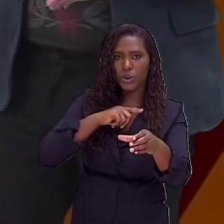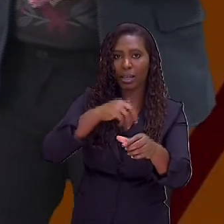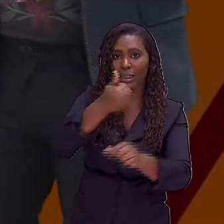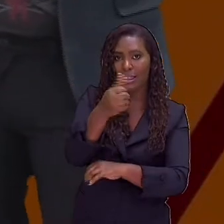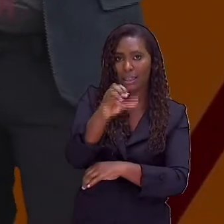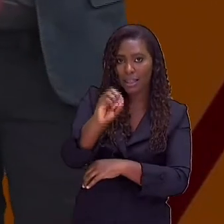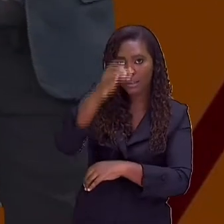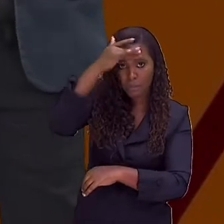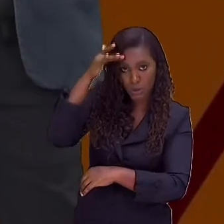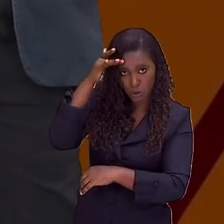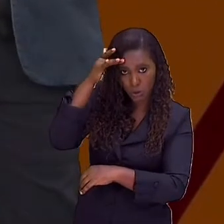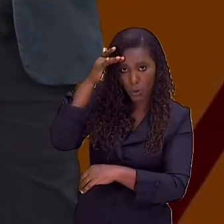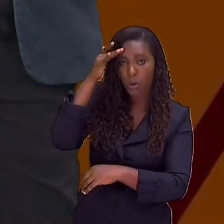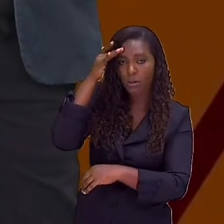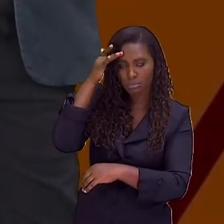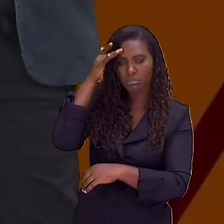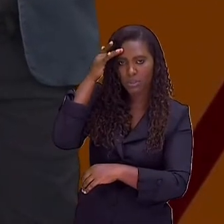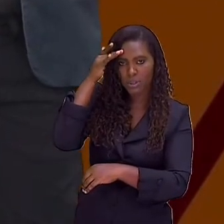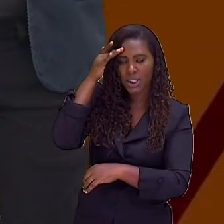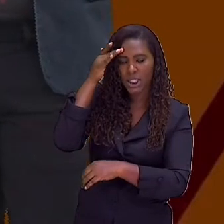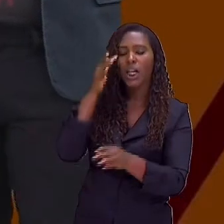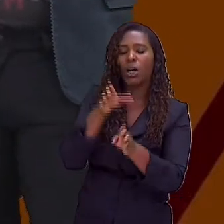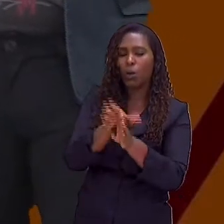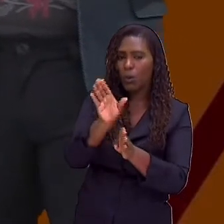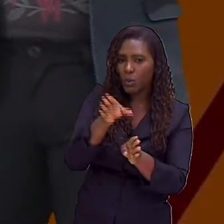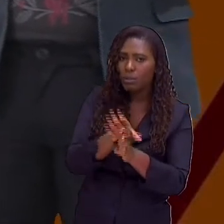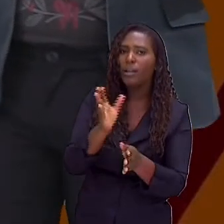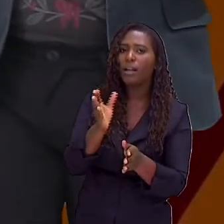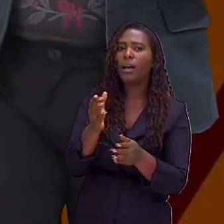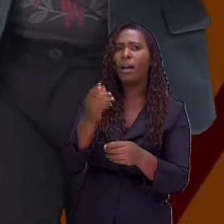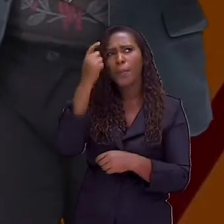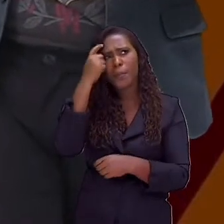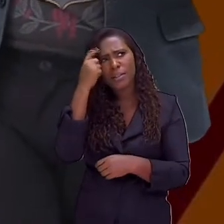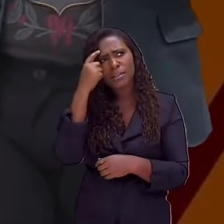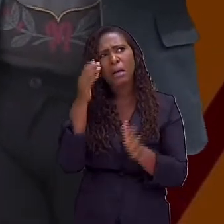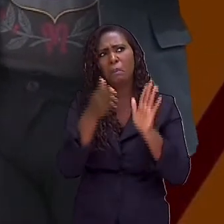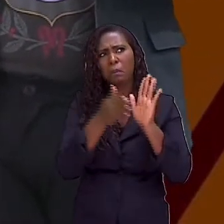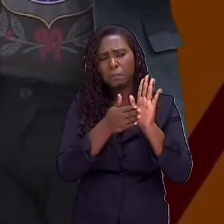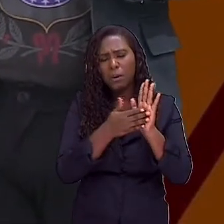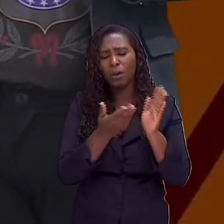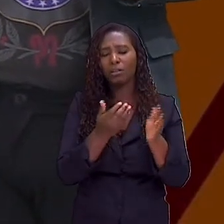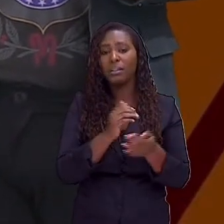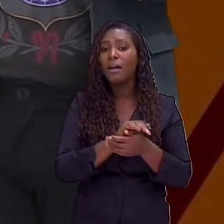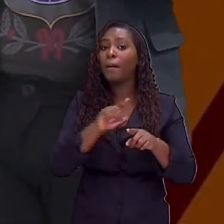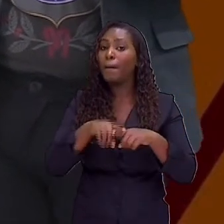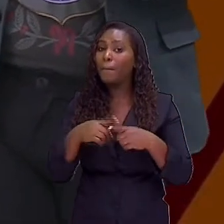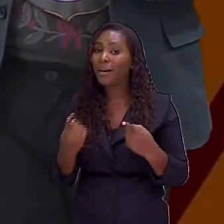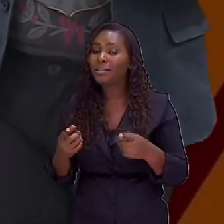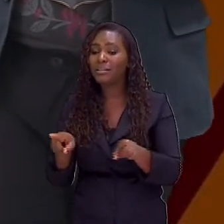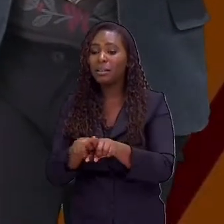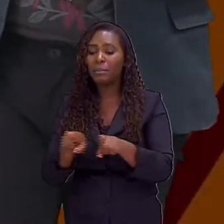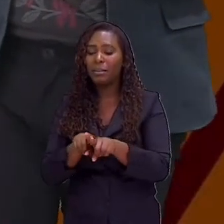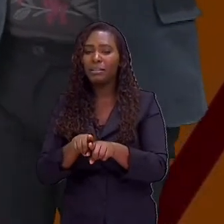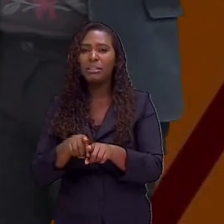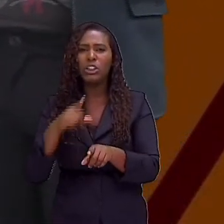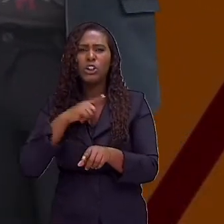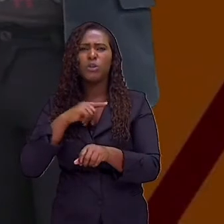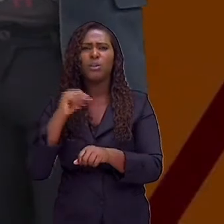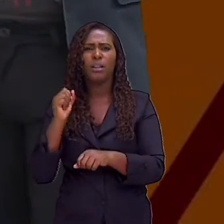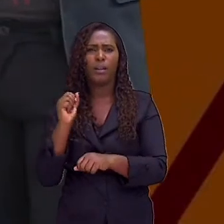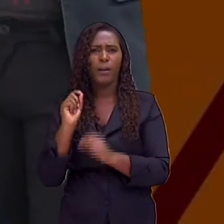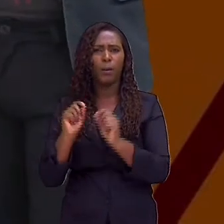do Brasil, independente, era o Rio de Janeiro, que não estava submetida à província do estado